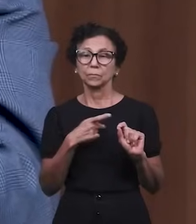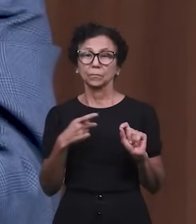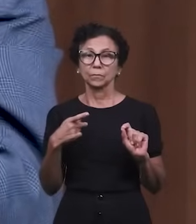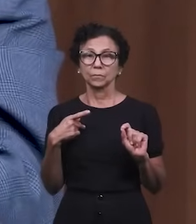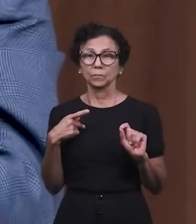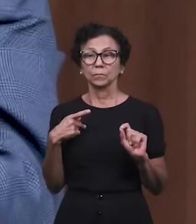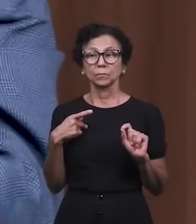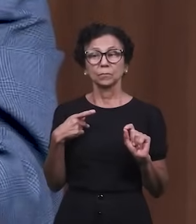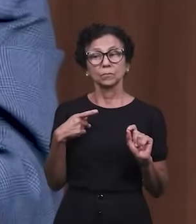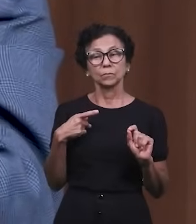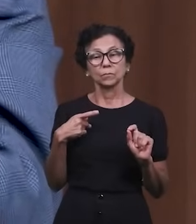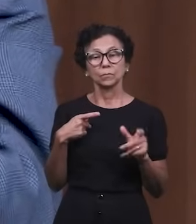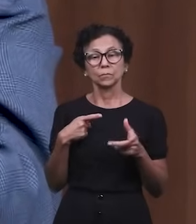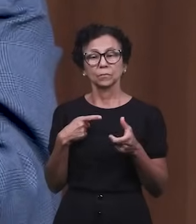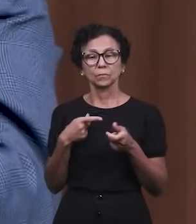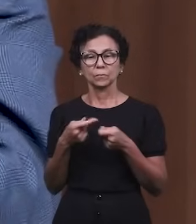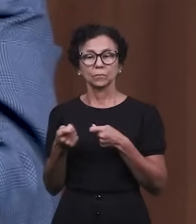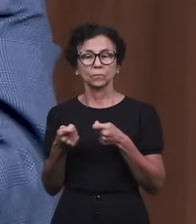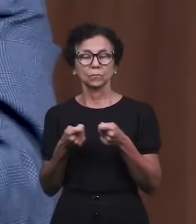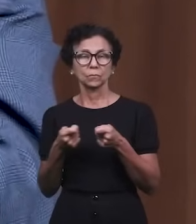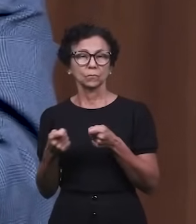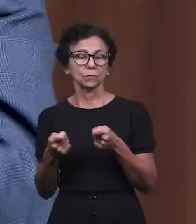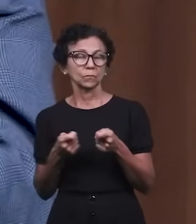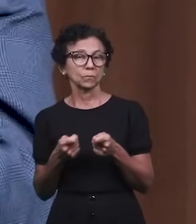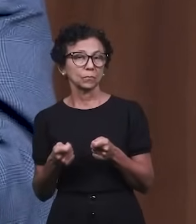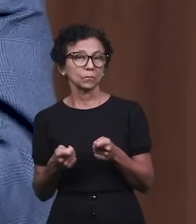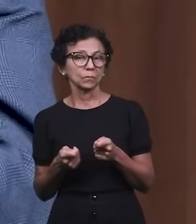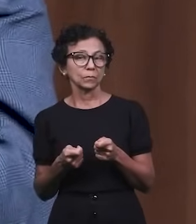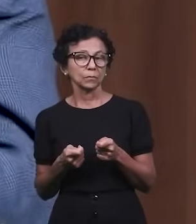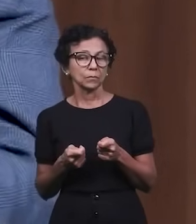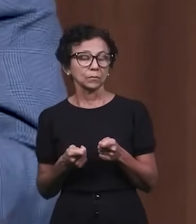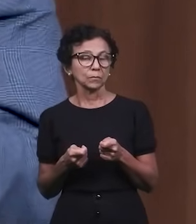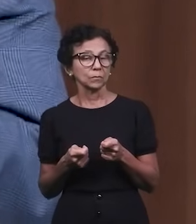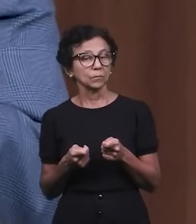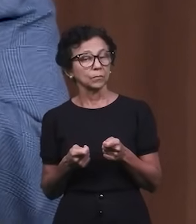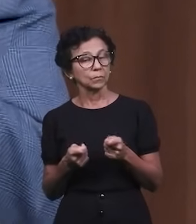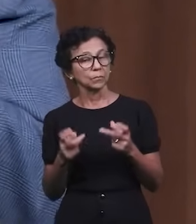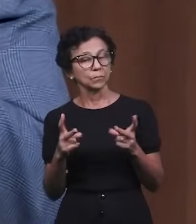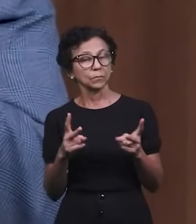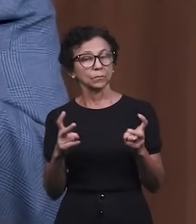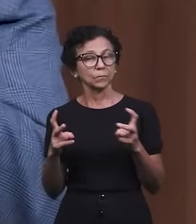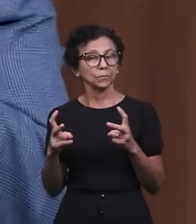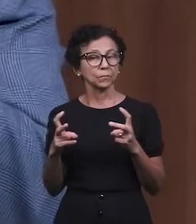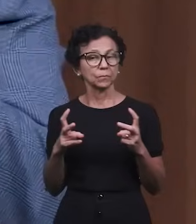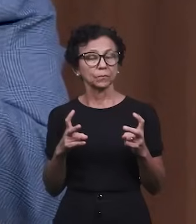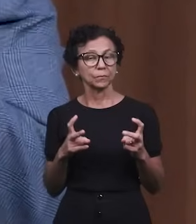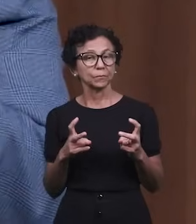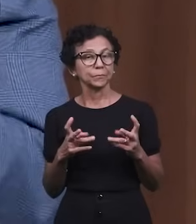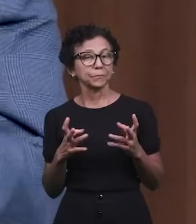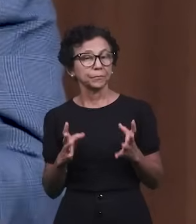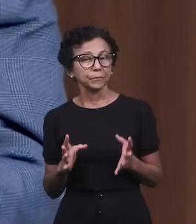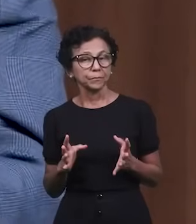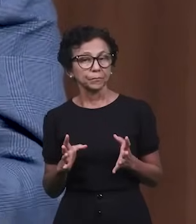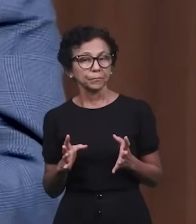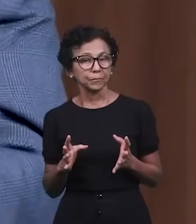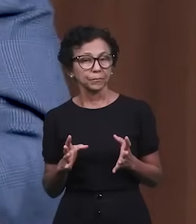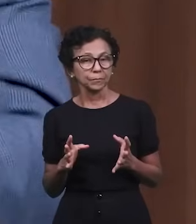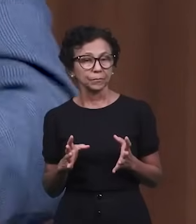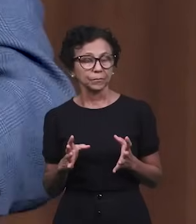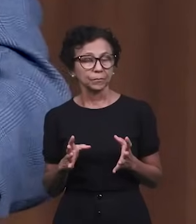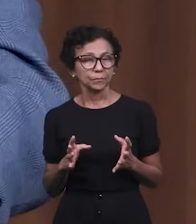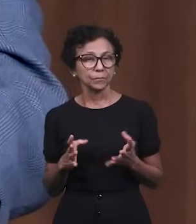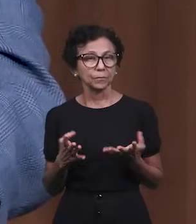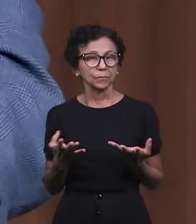que ter uma noção certa e séria disso, porque ele sabe que ele